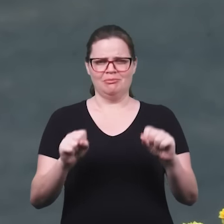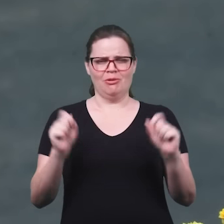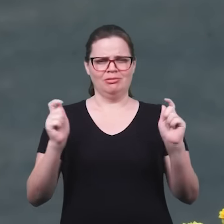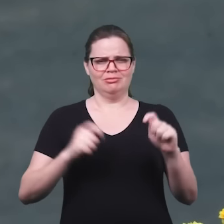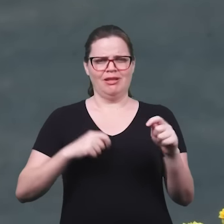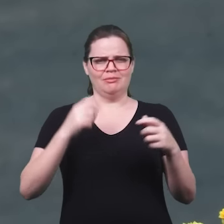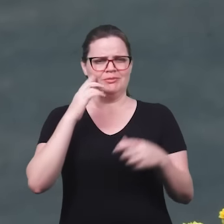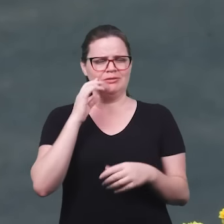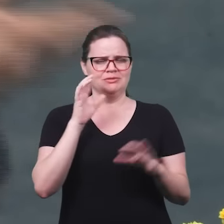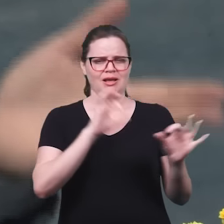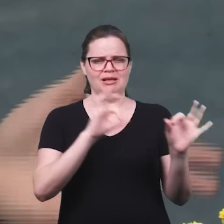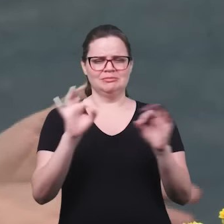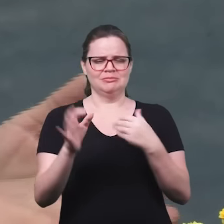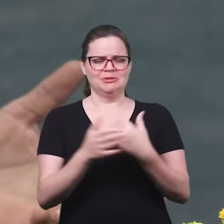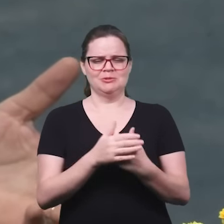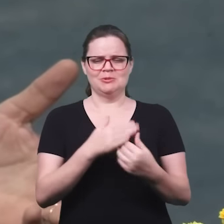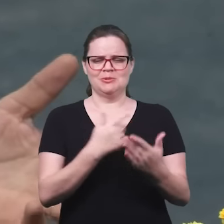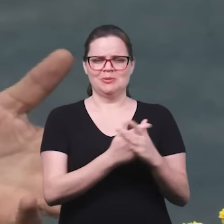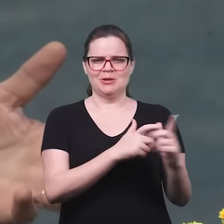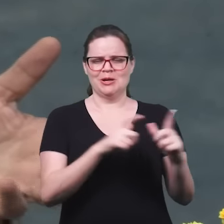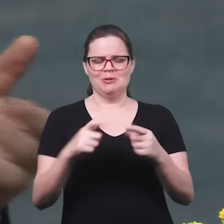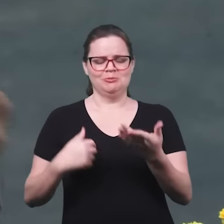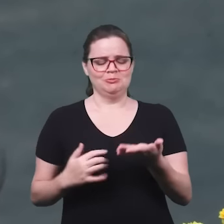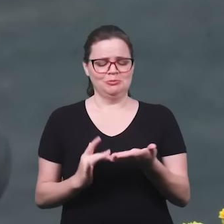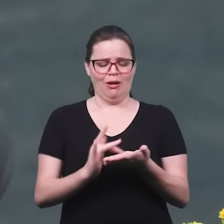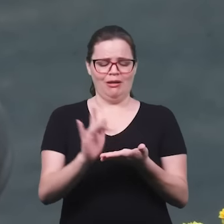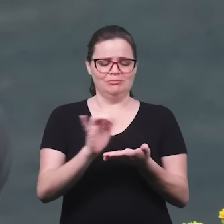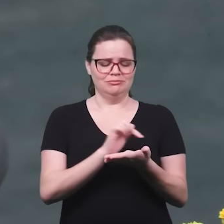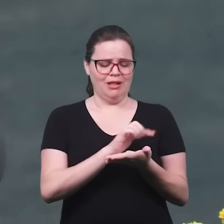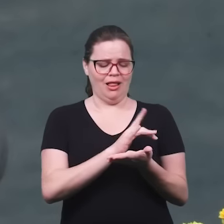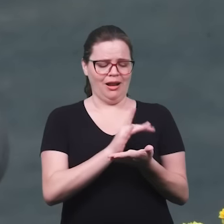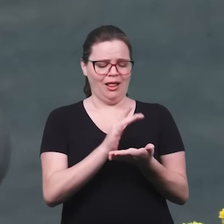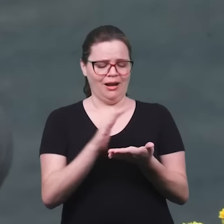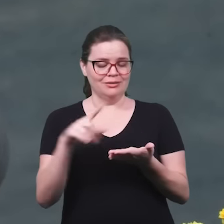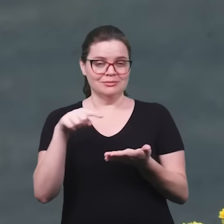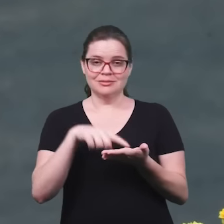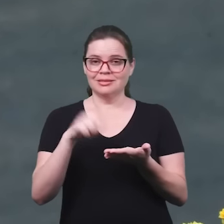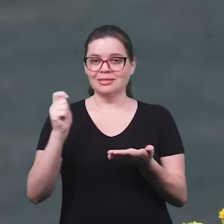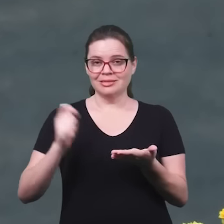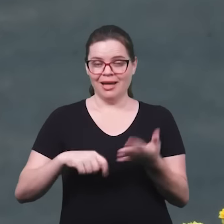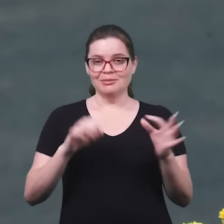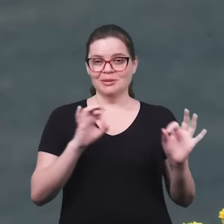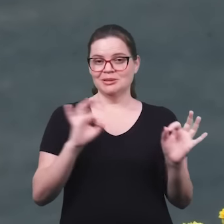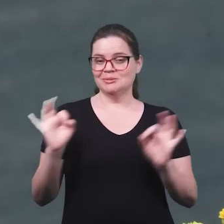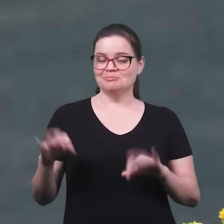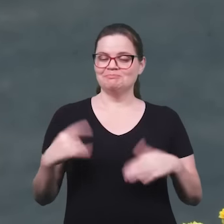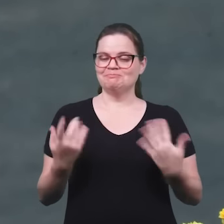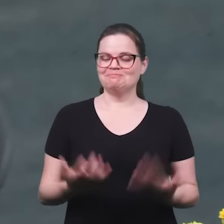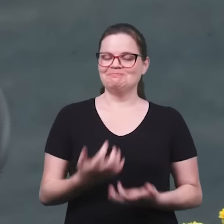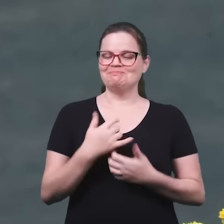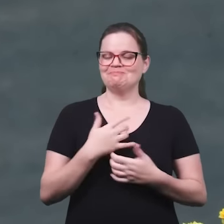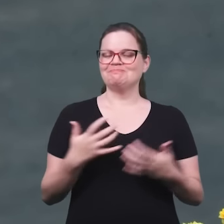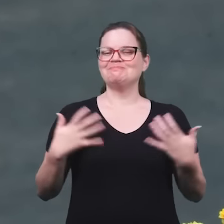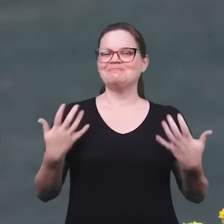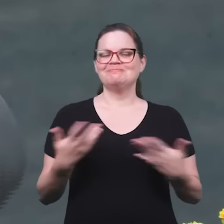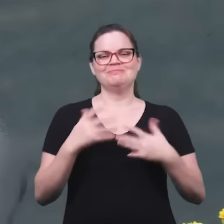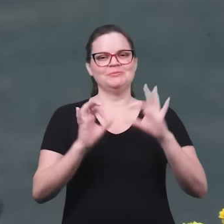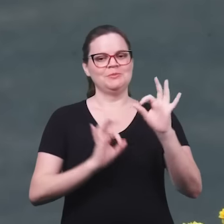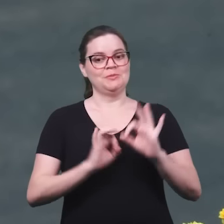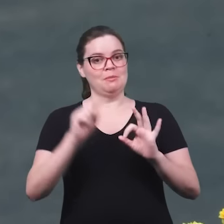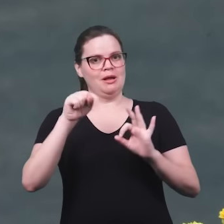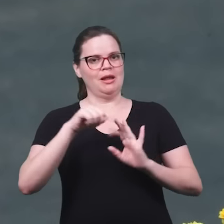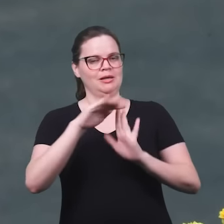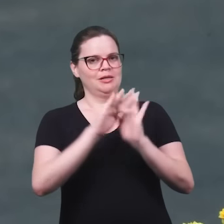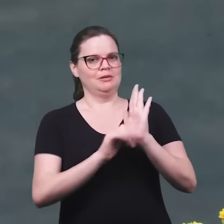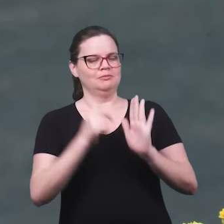assiste conteúdo em qualquer lugar que tiver. É uma alegria fazer esse programa, é uma alegria saber que você está aí do outro